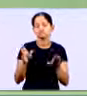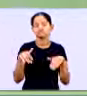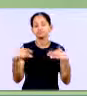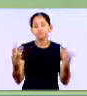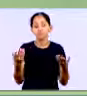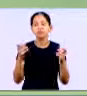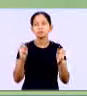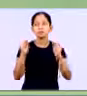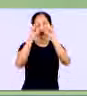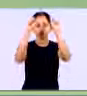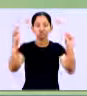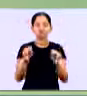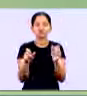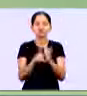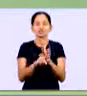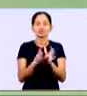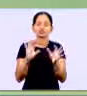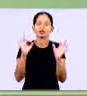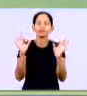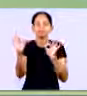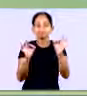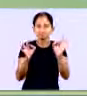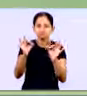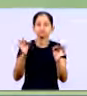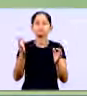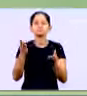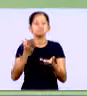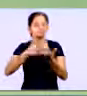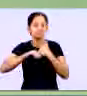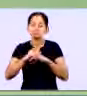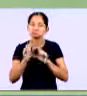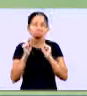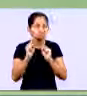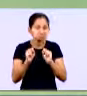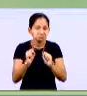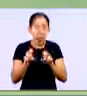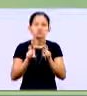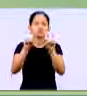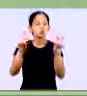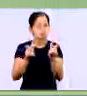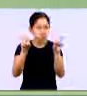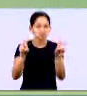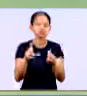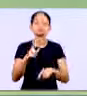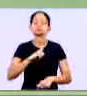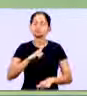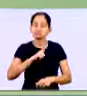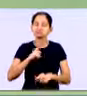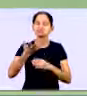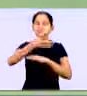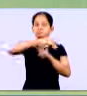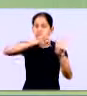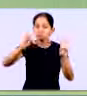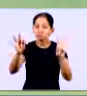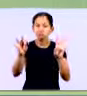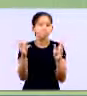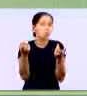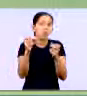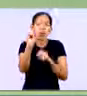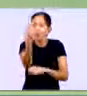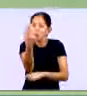tem sistemas próprios para poder desenvolver isso. Você pode utilizar-se de softwares, você pode se utilizar de planilhas do Excel ou de um caderno,